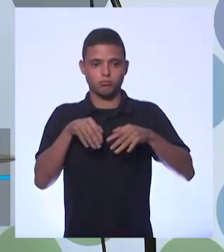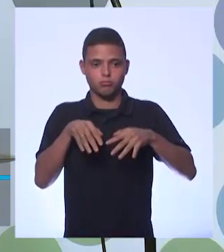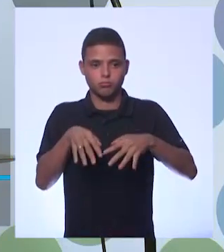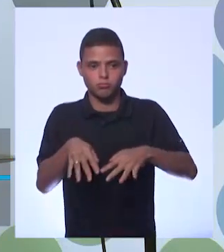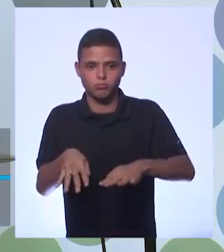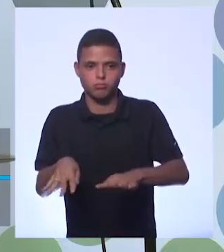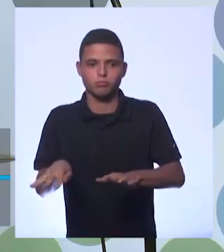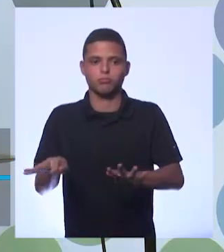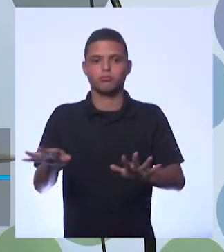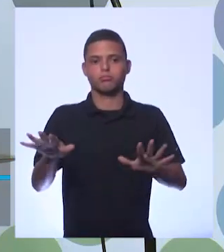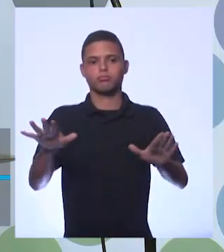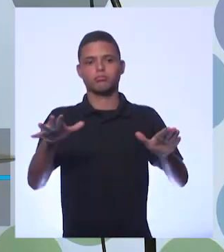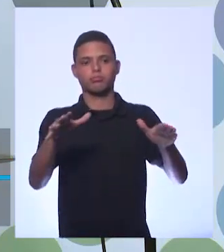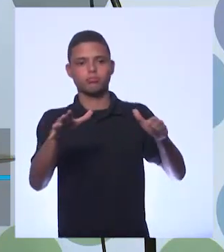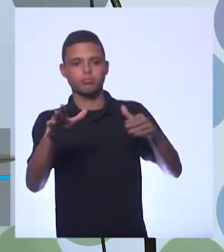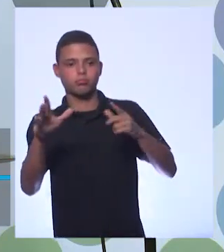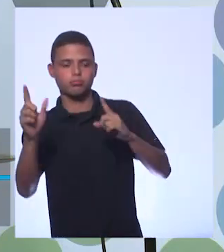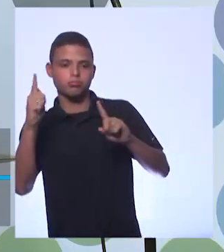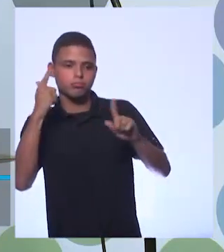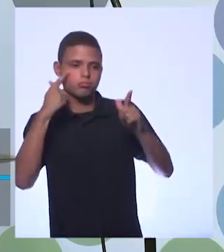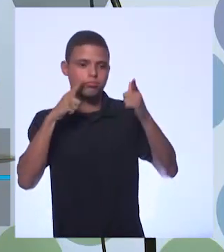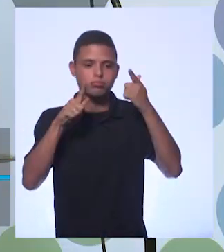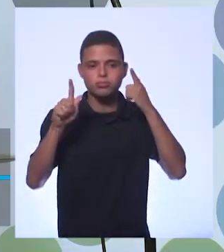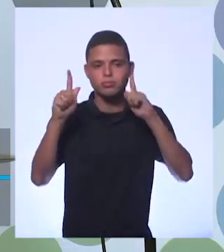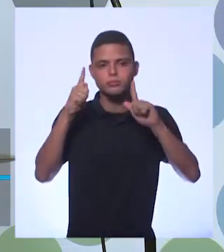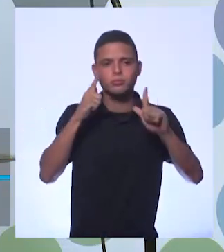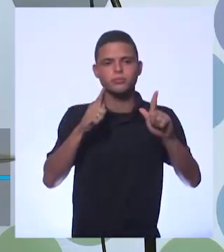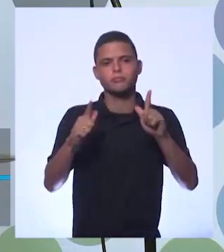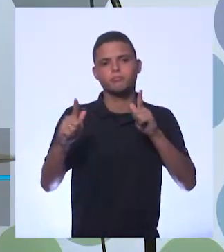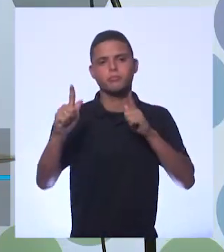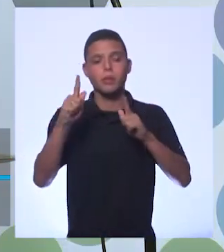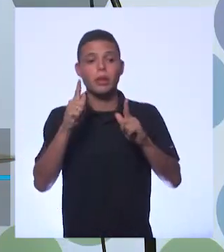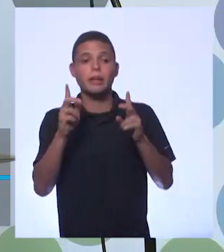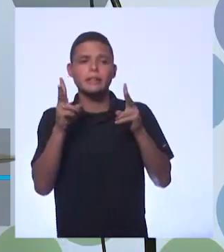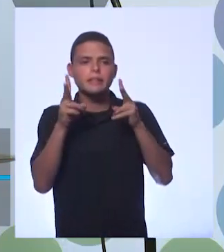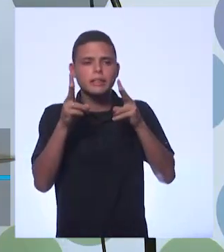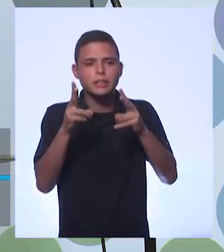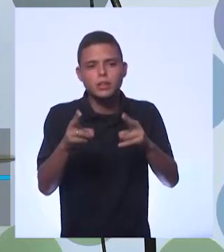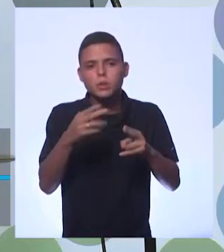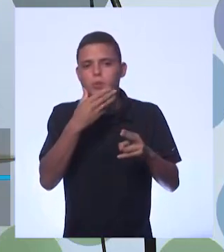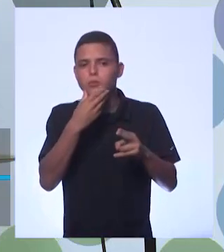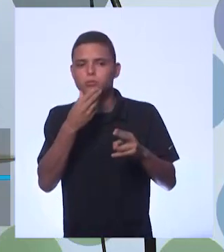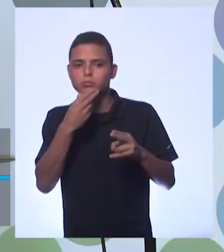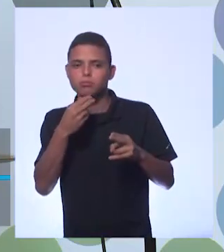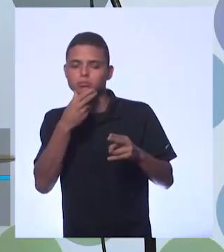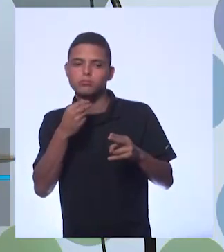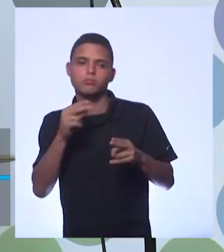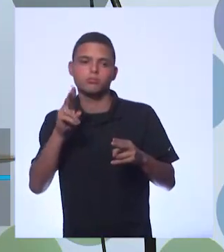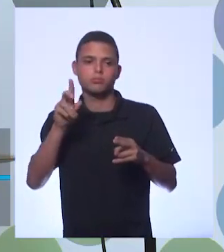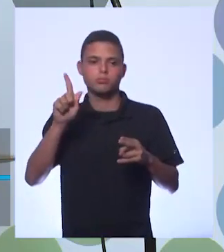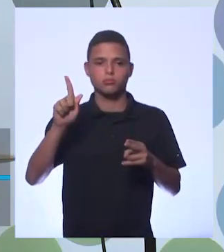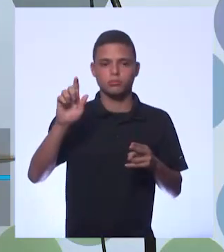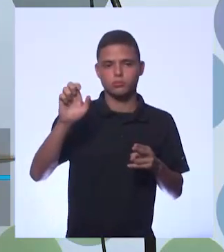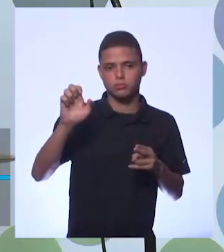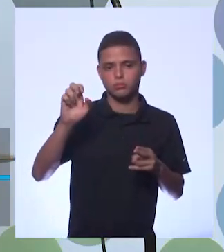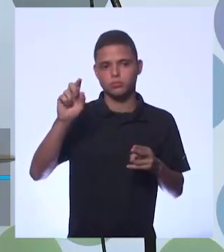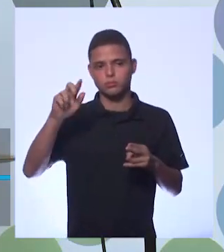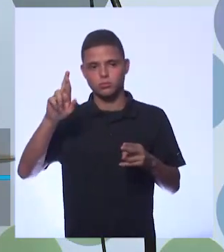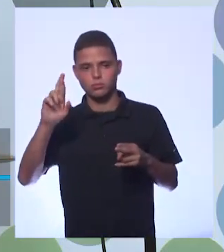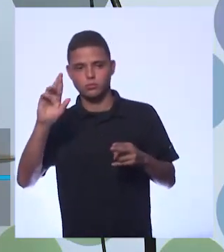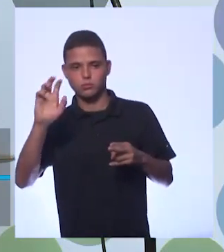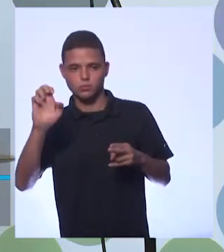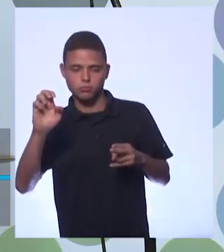sem rumo, e daí ele se aproxima mais do George Agamben, que eu comentei aqui com vocês. Esse gesto sem rumo é um